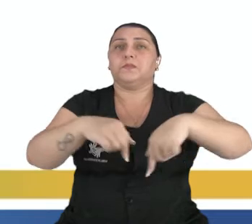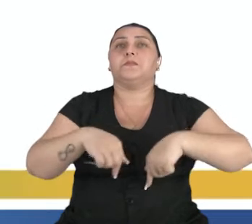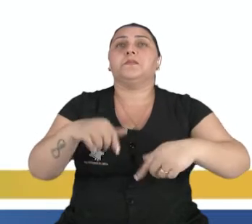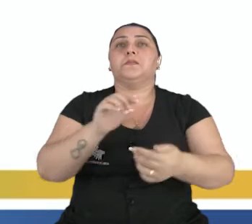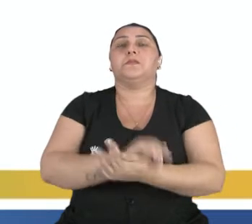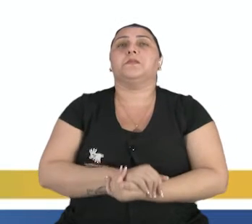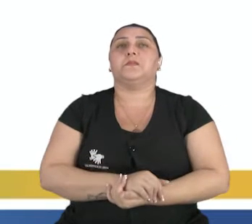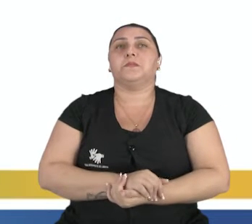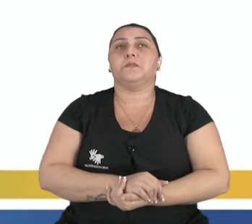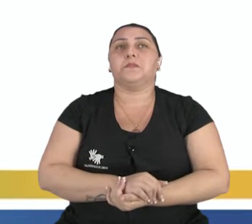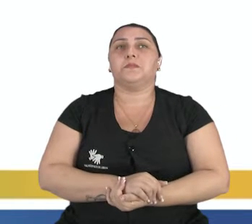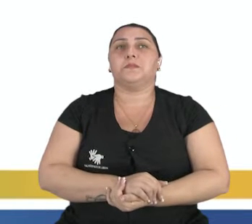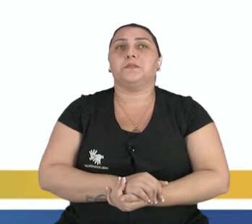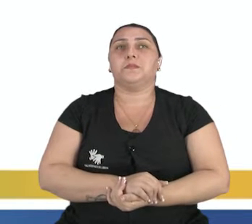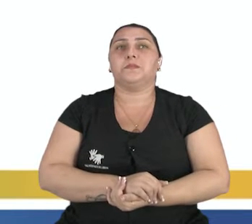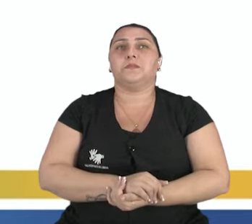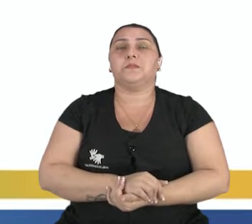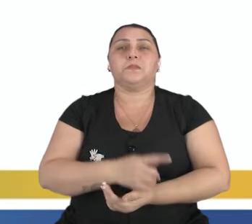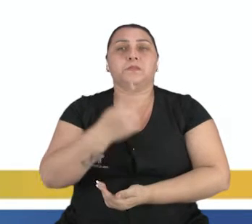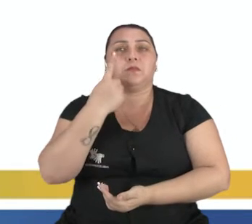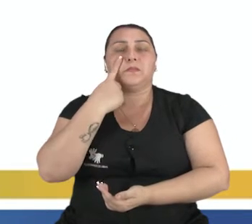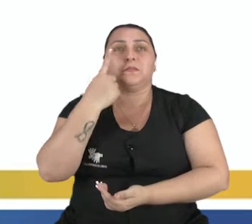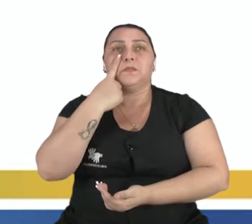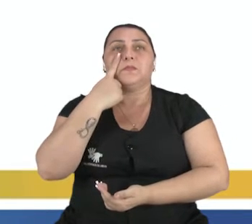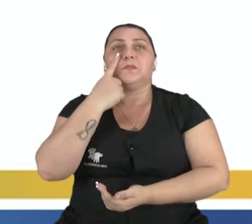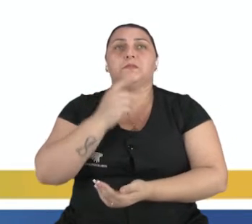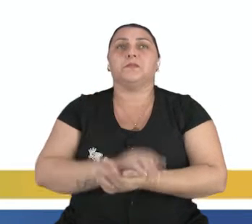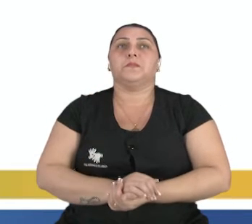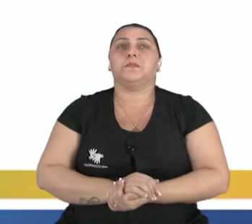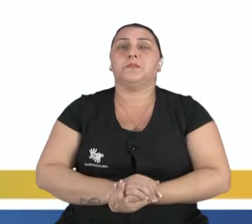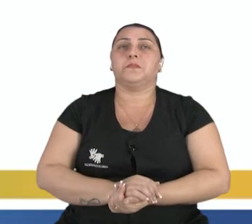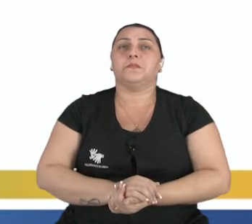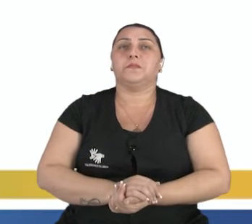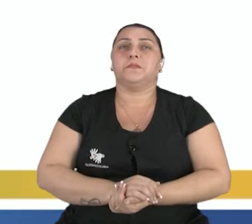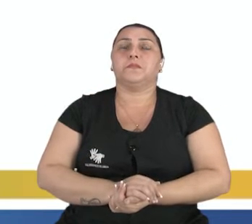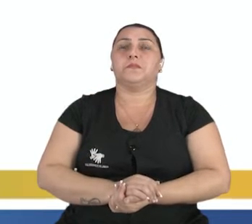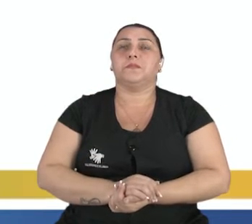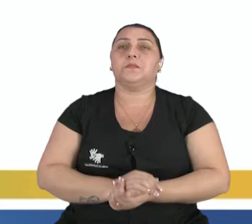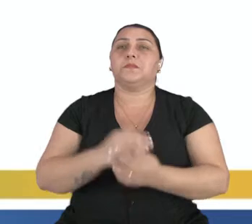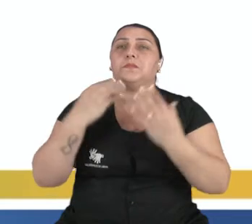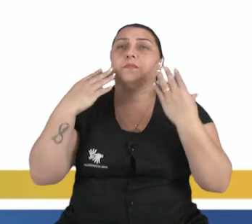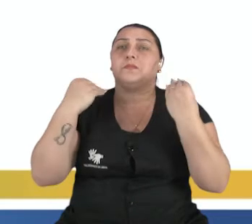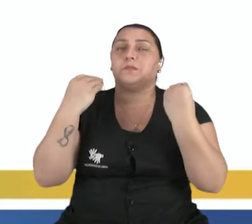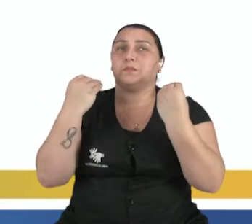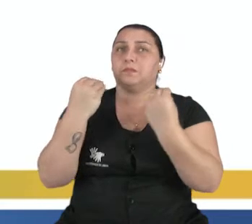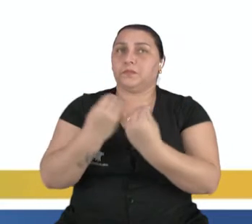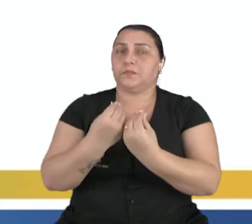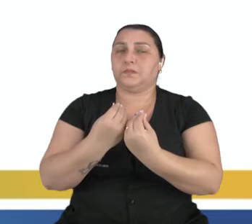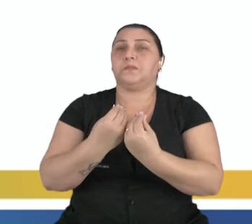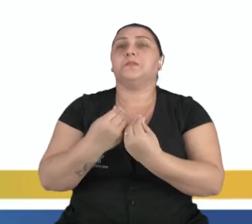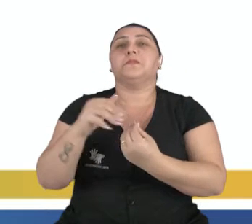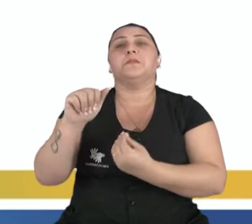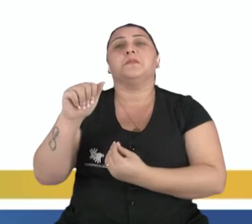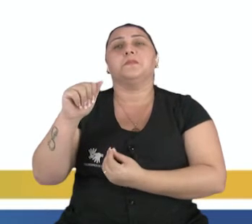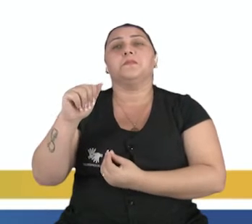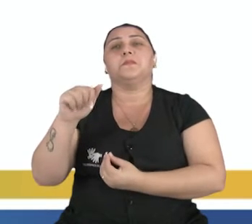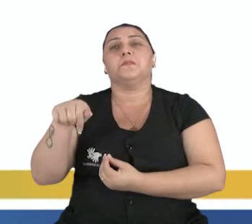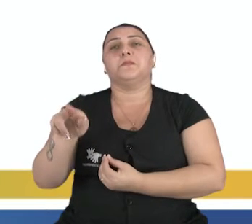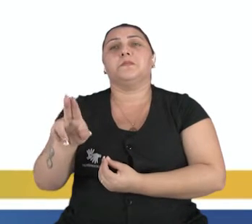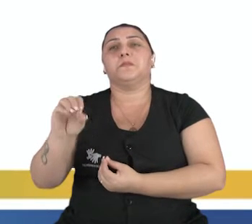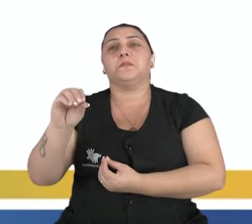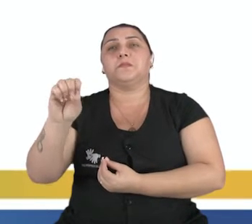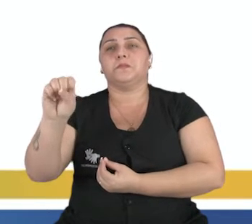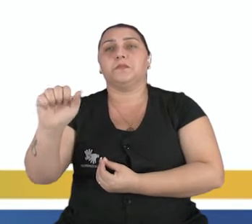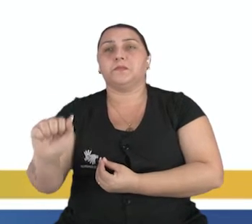reação química. Olha só, uma substância aquosa mais outra substância aquosa vai